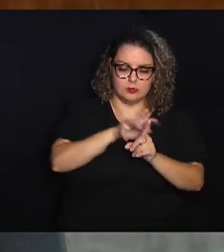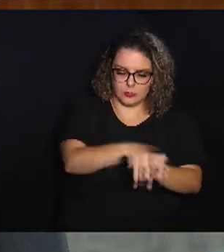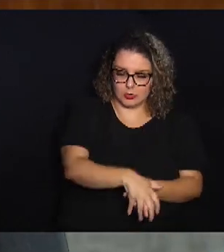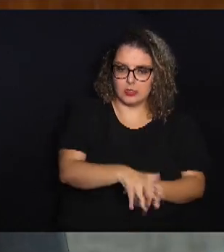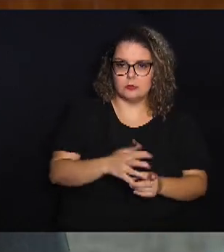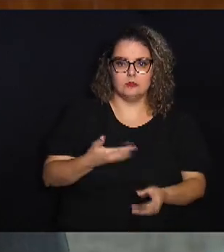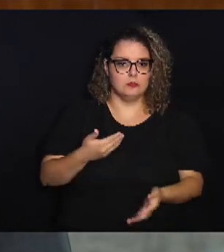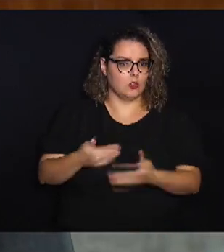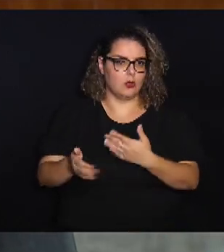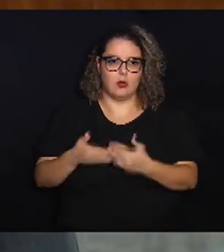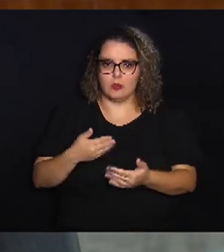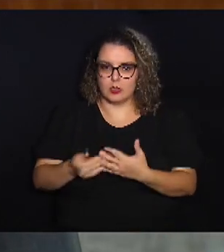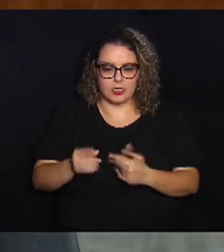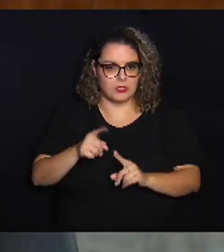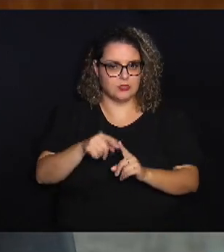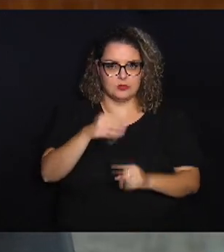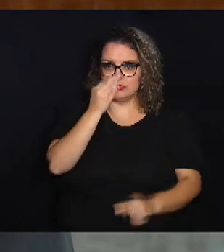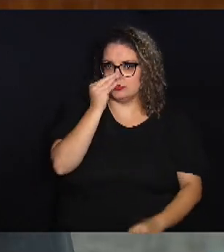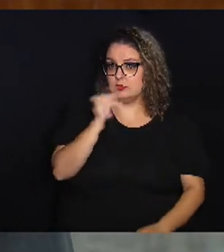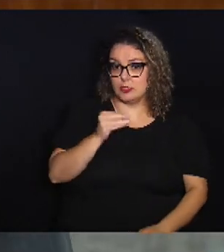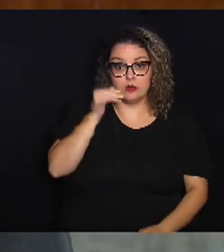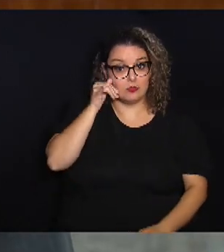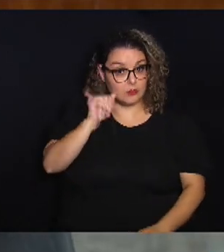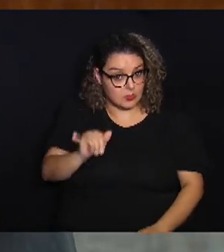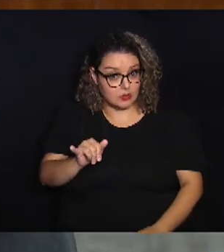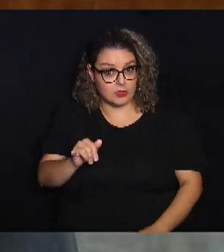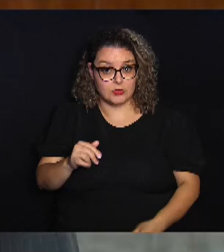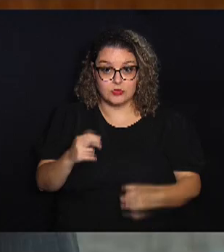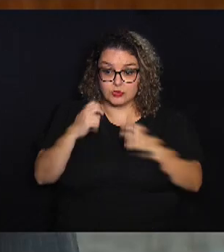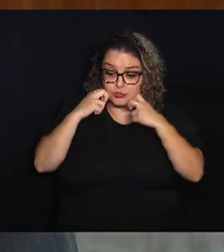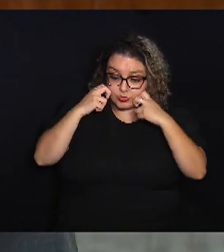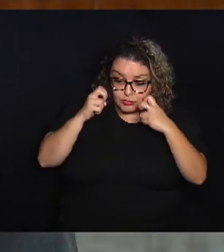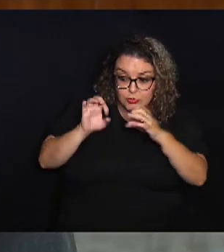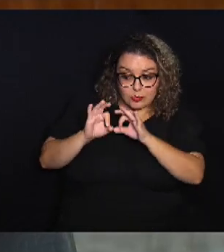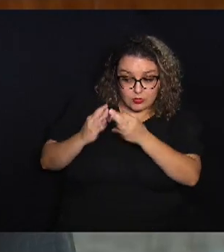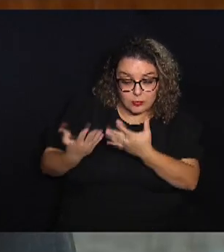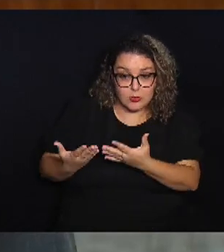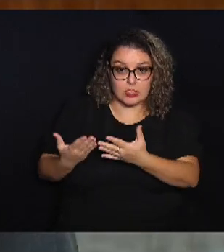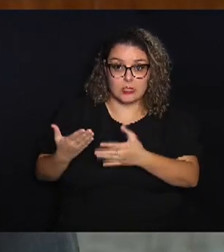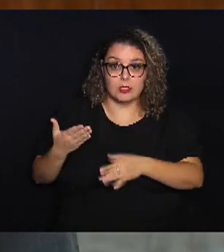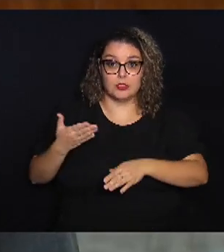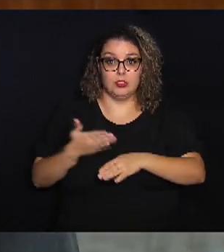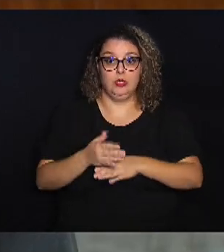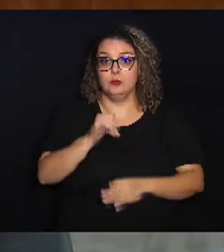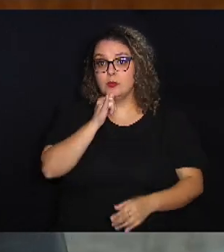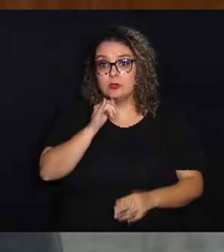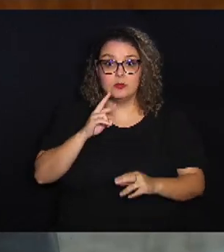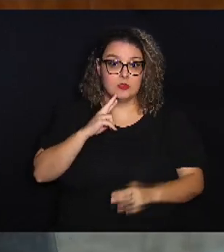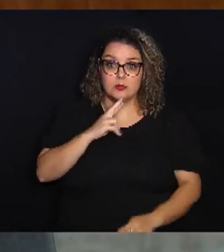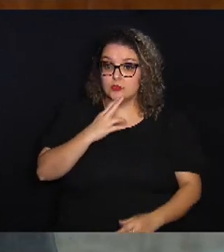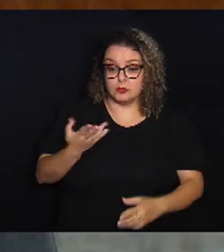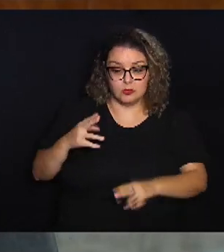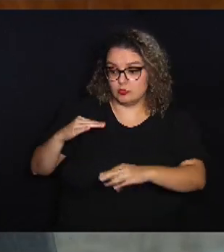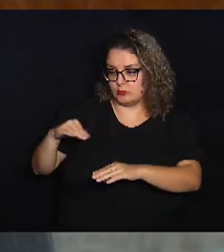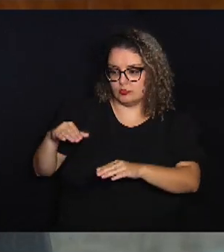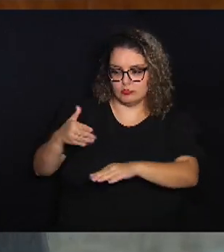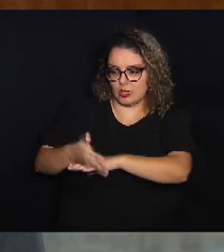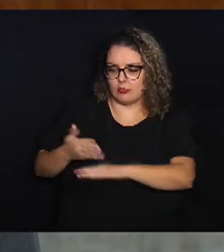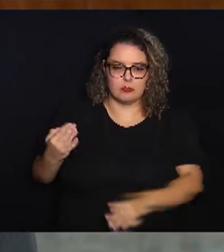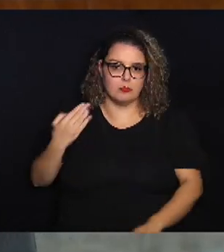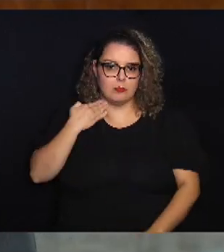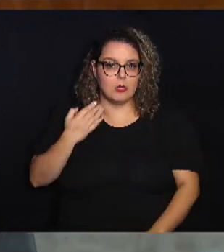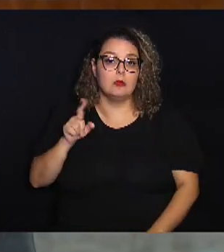de preconceito, né, de constrangimento para uma família que entra, por exemplo, num restaurante, num banco. Então é